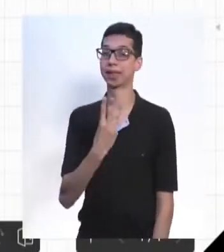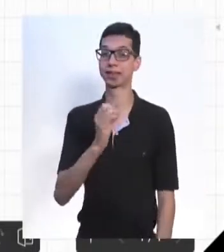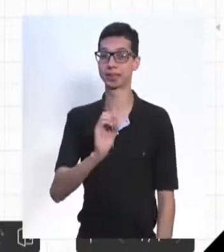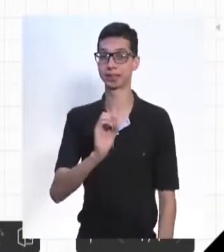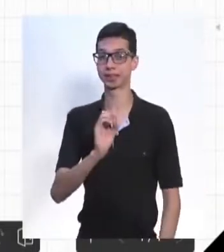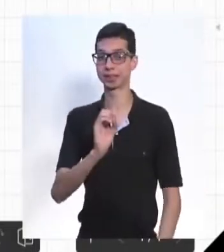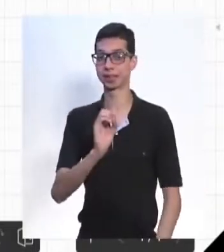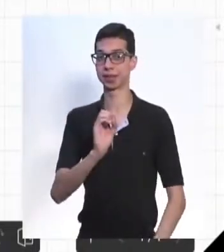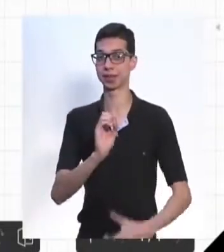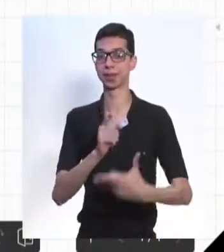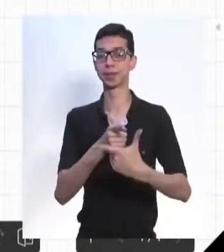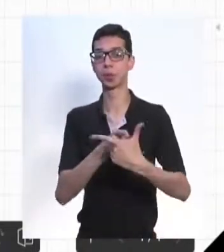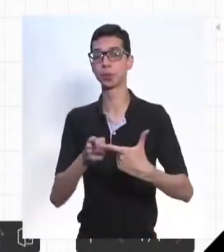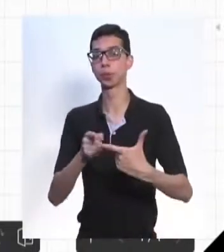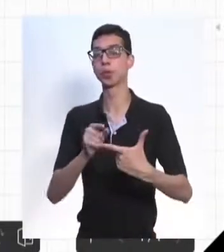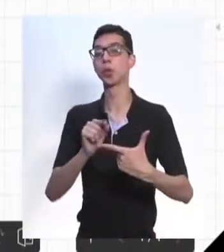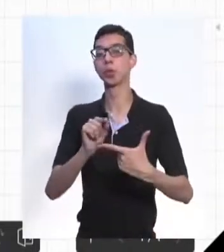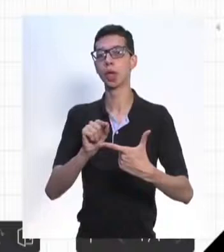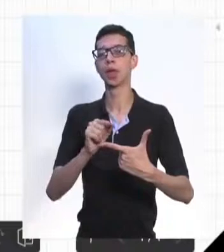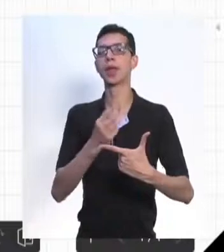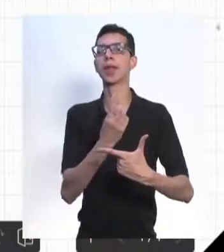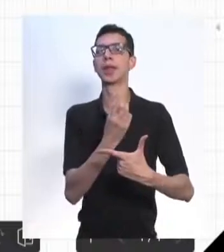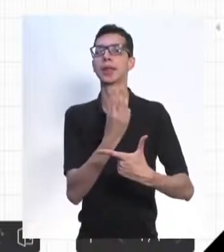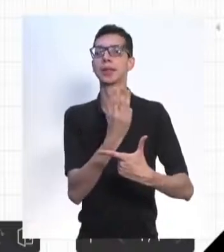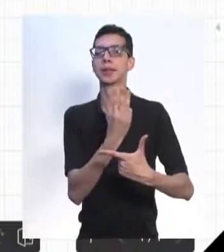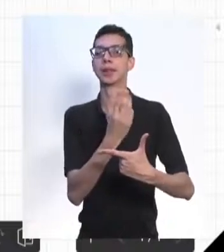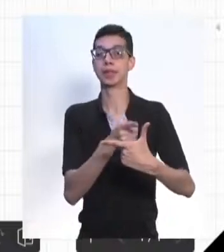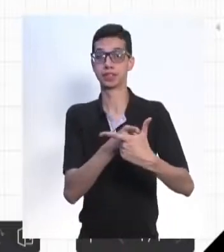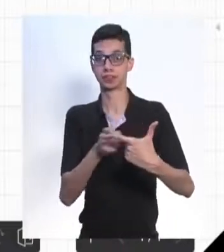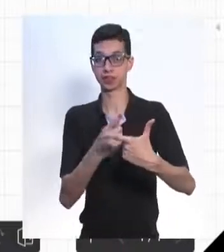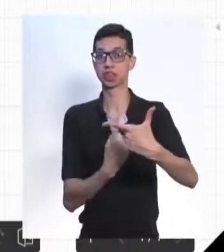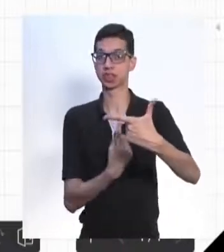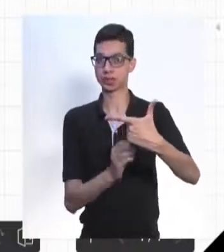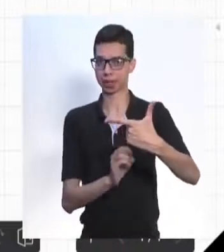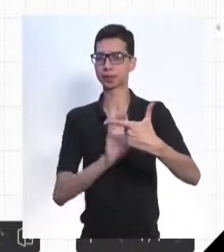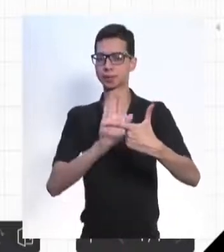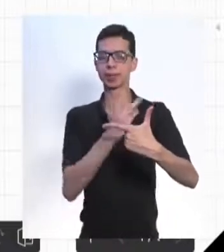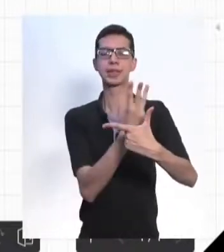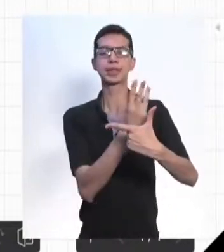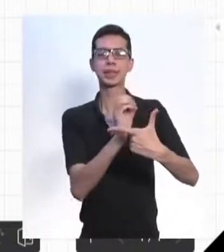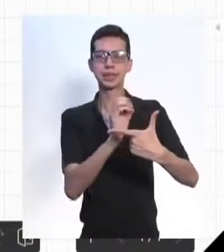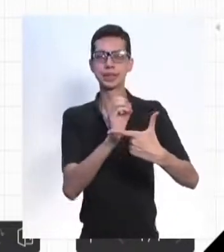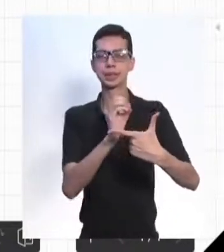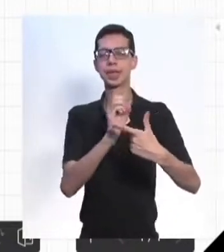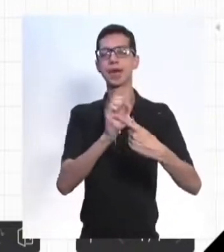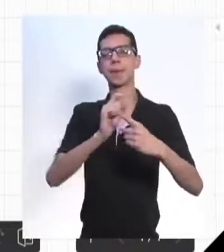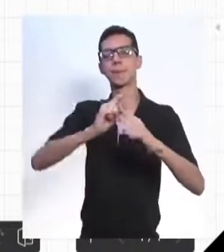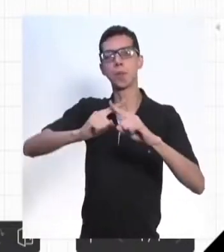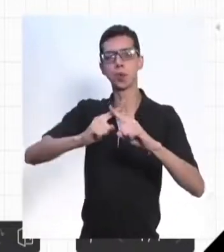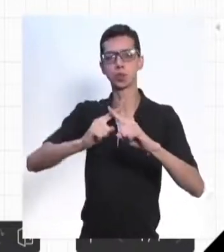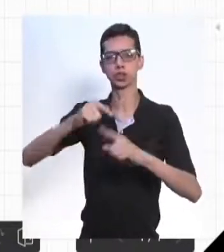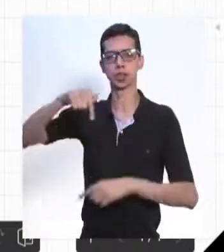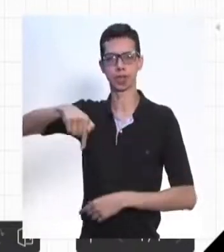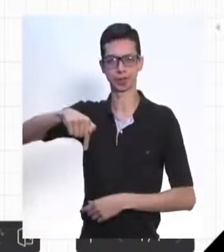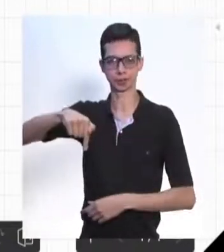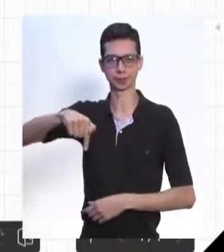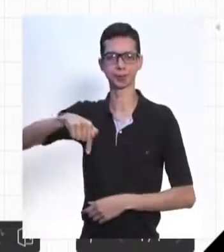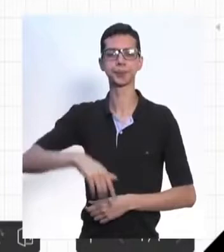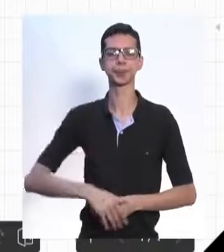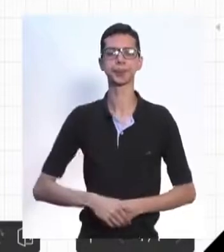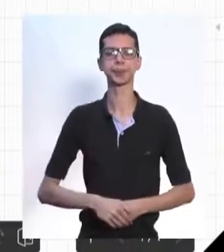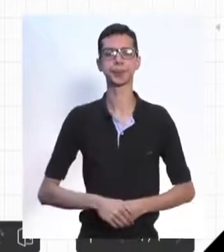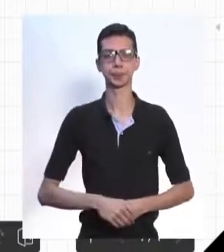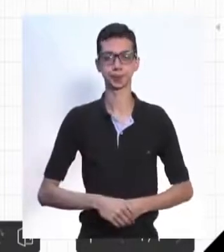Q, que divide por 10. Dá para fazer essa divisão aqui, ó. Então, eu vou ter 3 que multiplica o